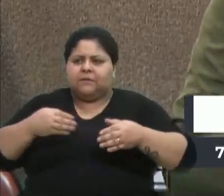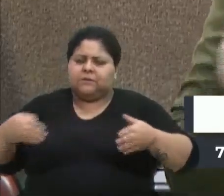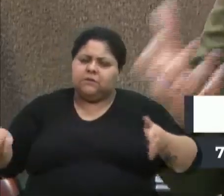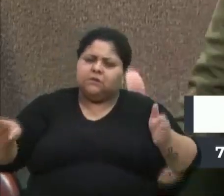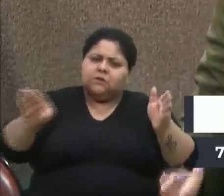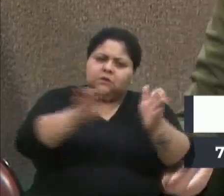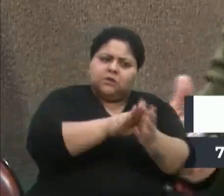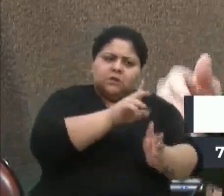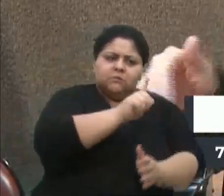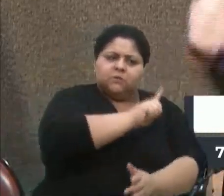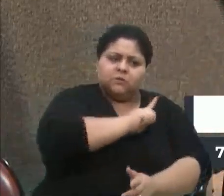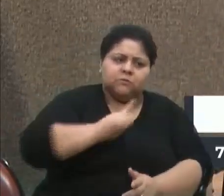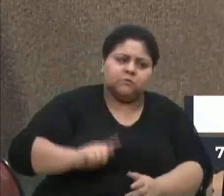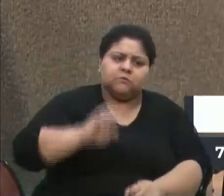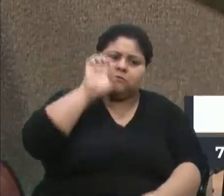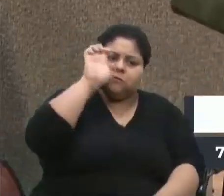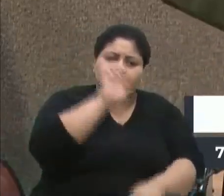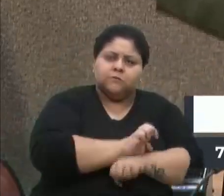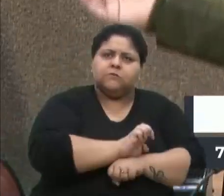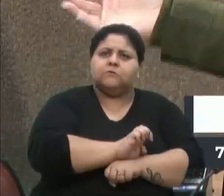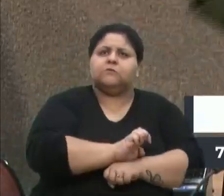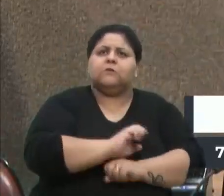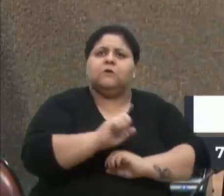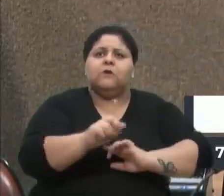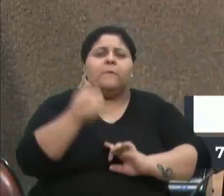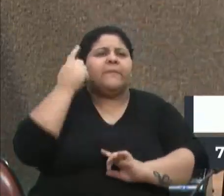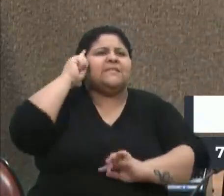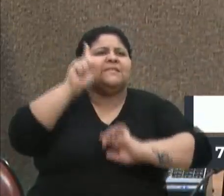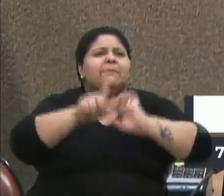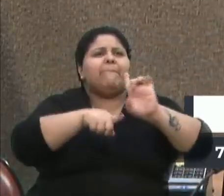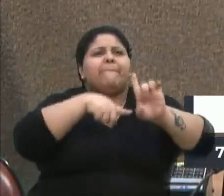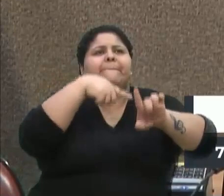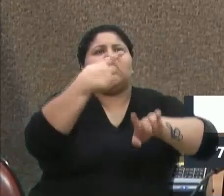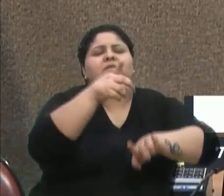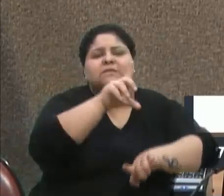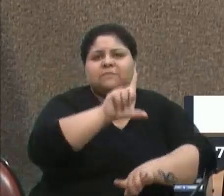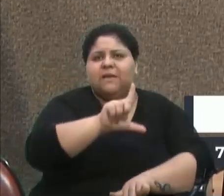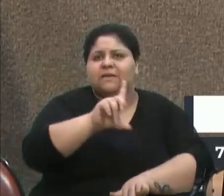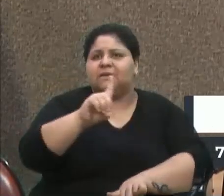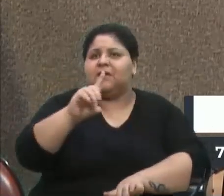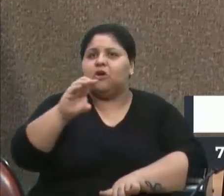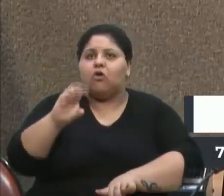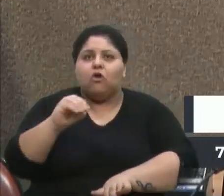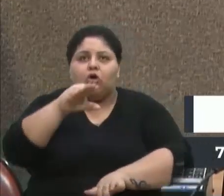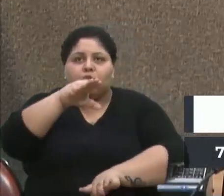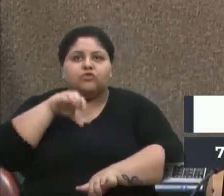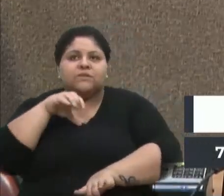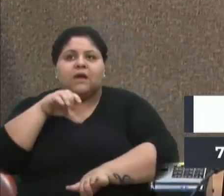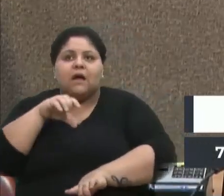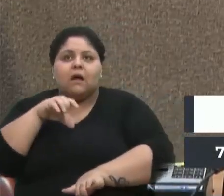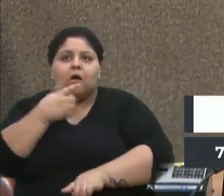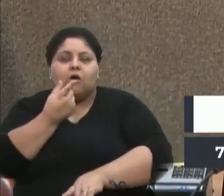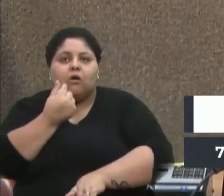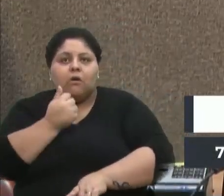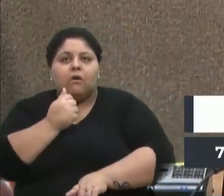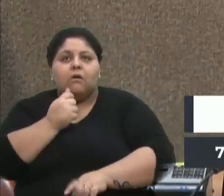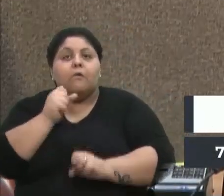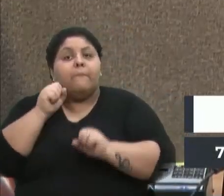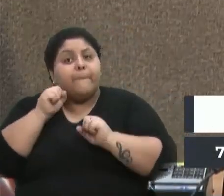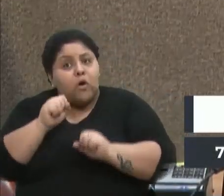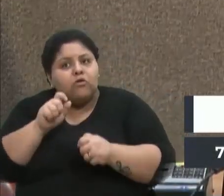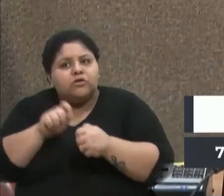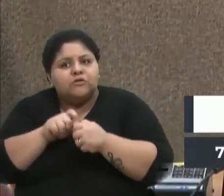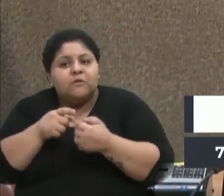federal, vamos pensar para a próxima LDO algum recurso nesse sentido. Gente, dá para fazer, mas talvez aqui não seja